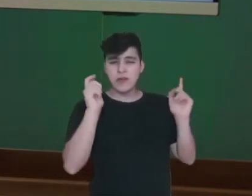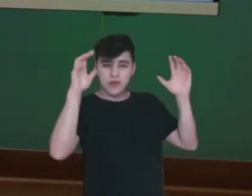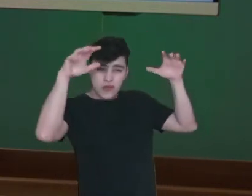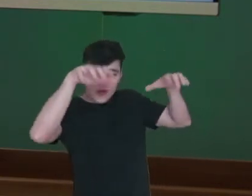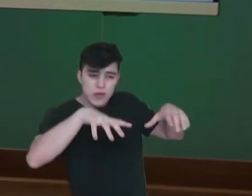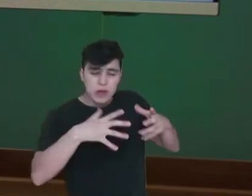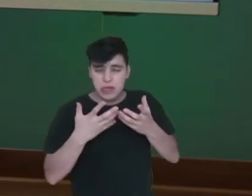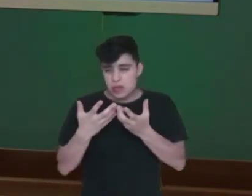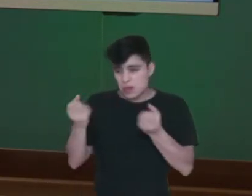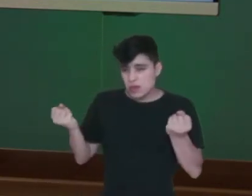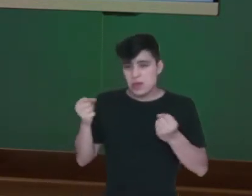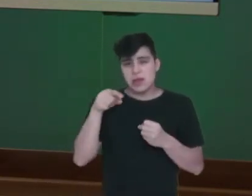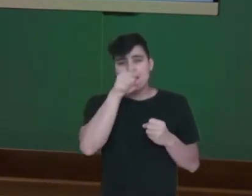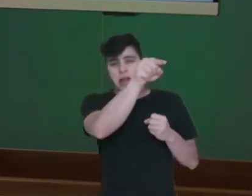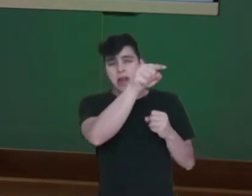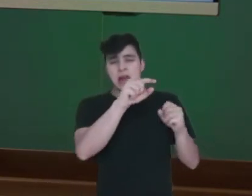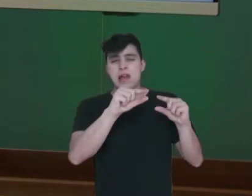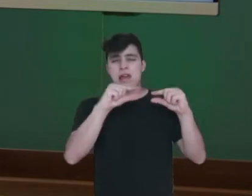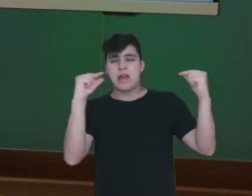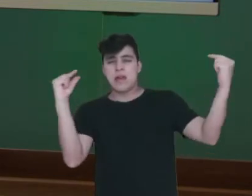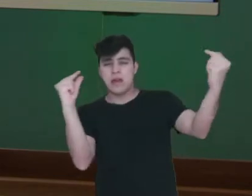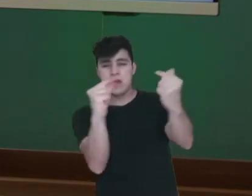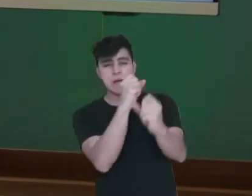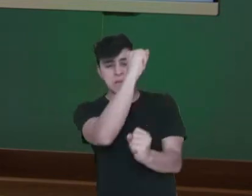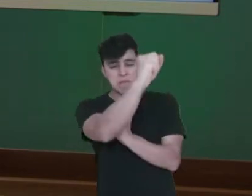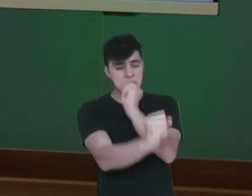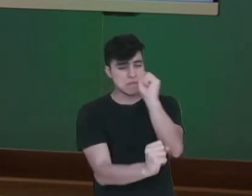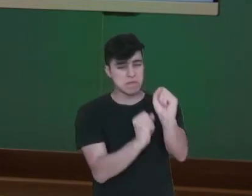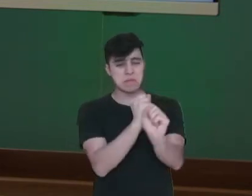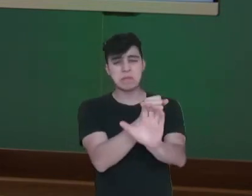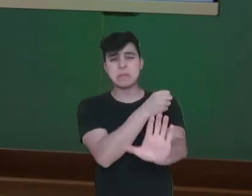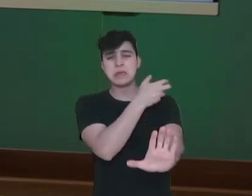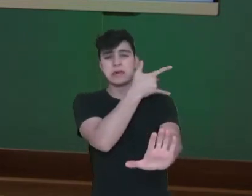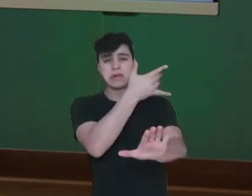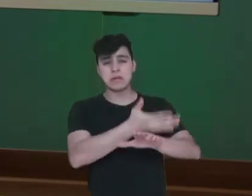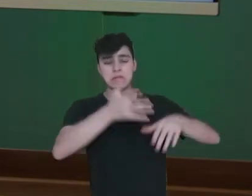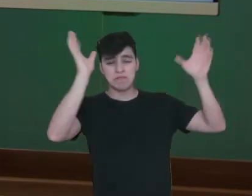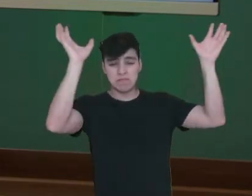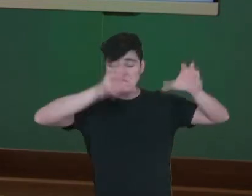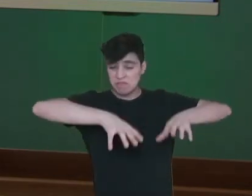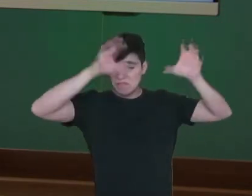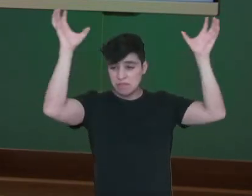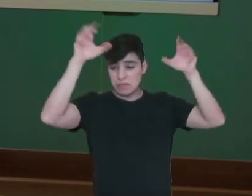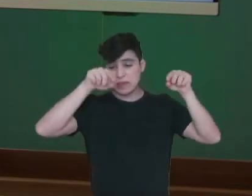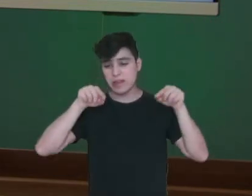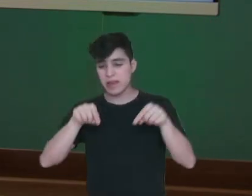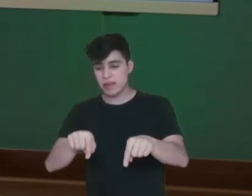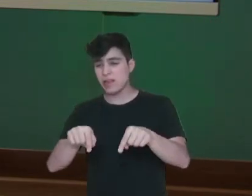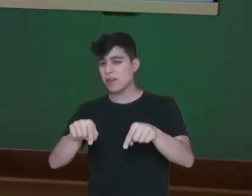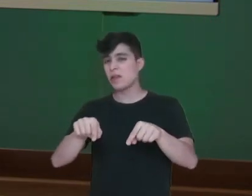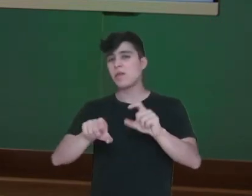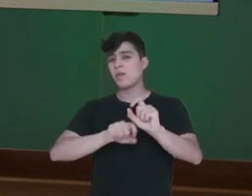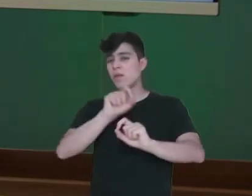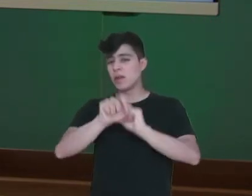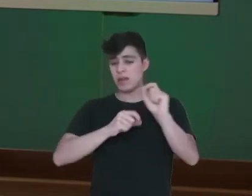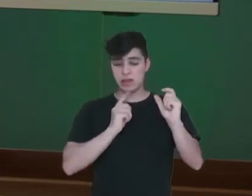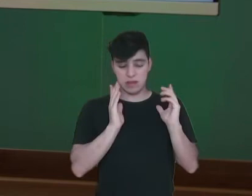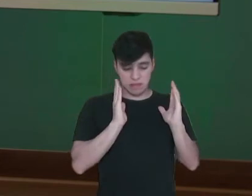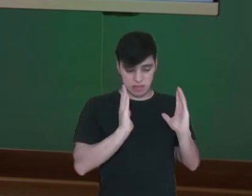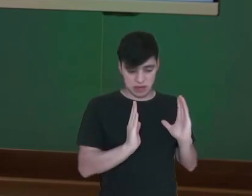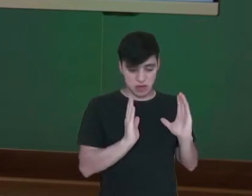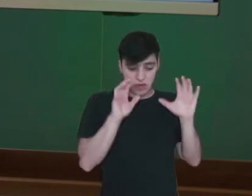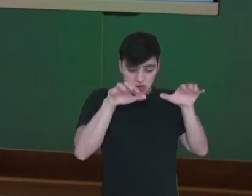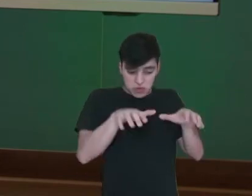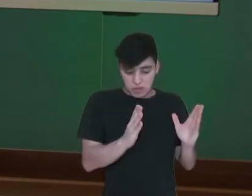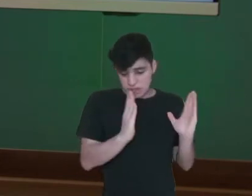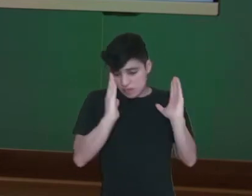chuvas, que no equatorial ocorrem durante todo o ano e no tropical nós vamos ter aquela divisão de um período chuvoso e